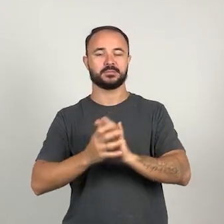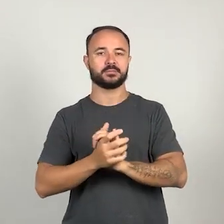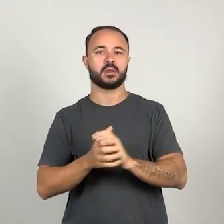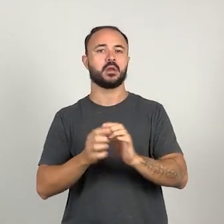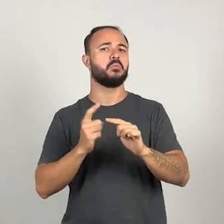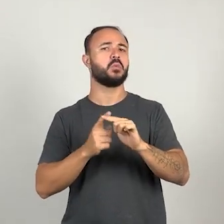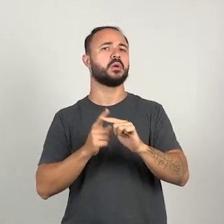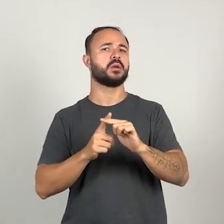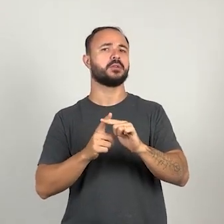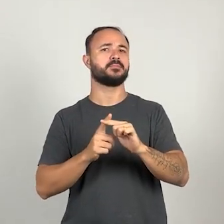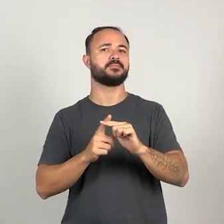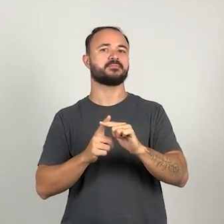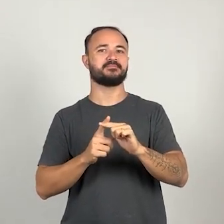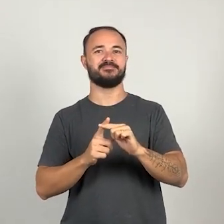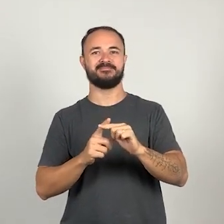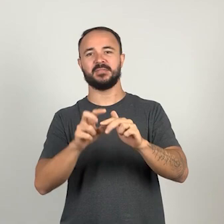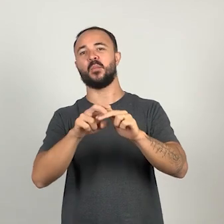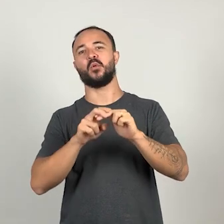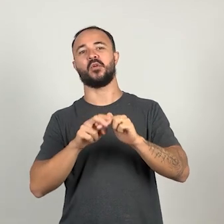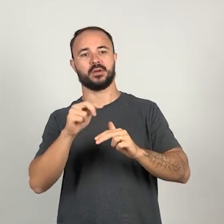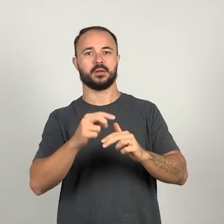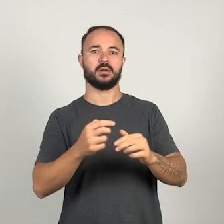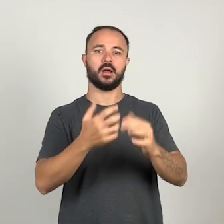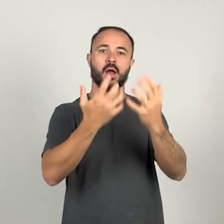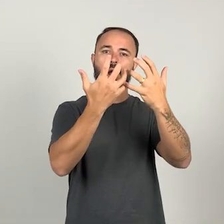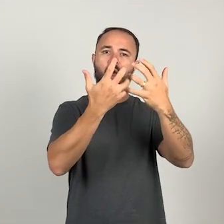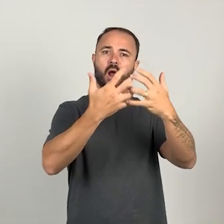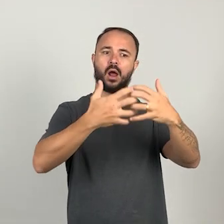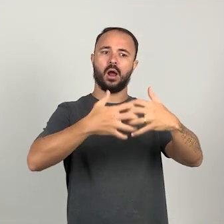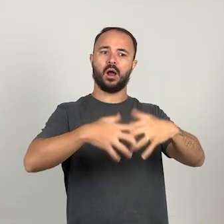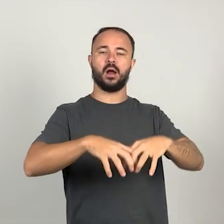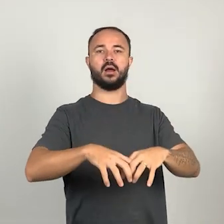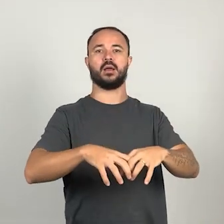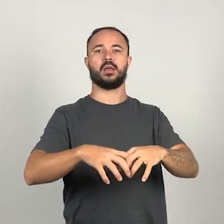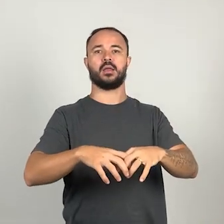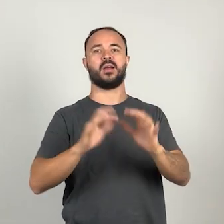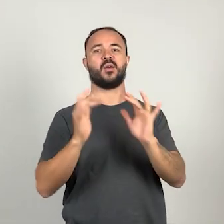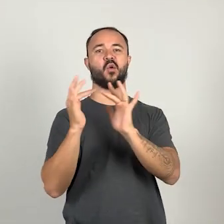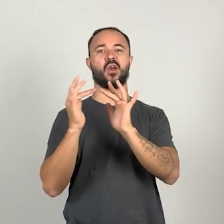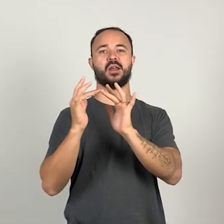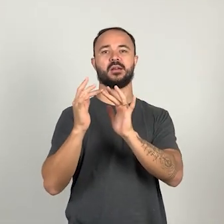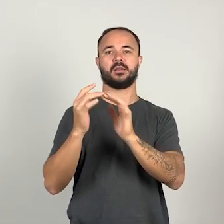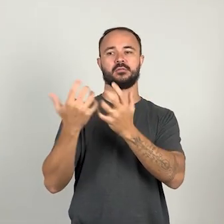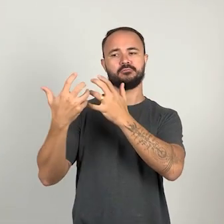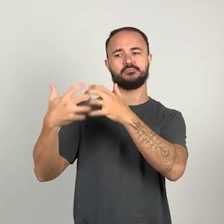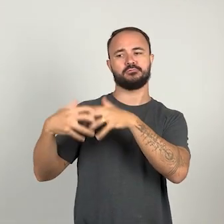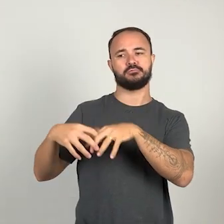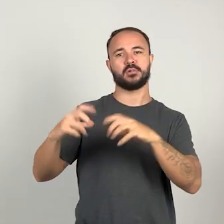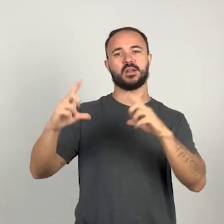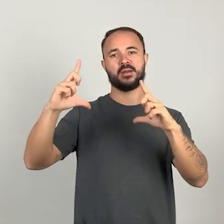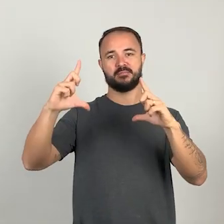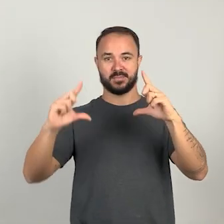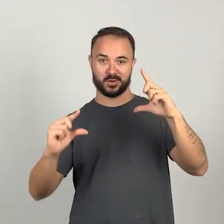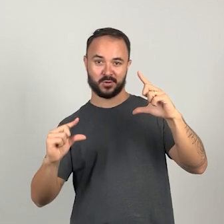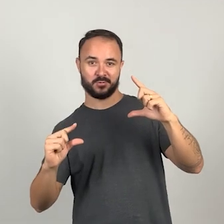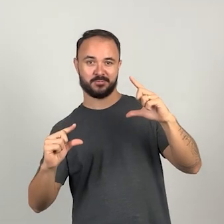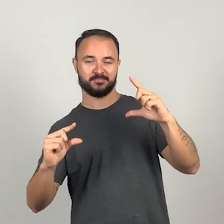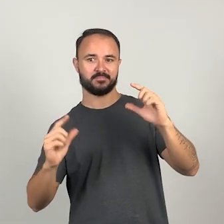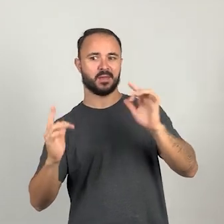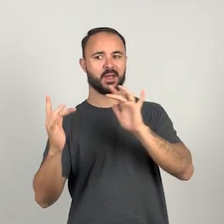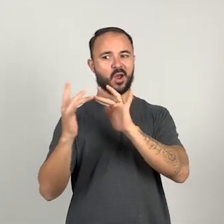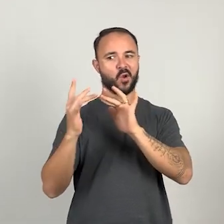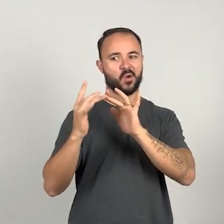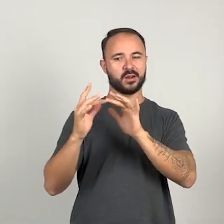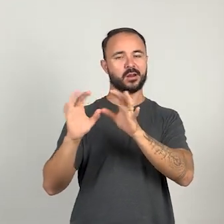justamente por causa da engrenagem grande que está acoplada a 2 engrenagens menores. Então, com isso, nós